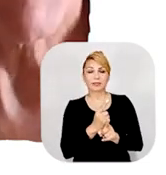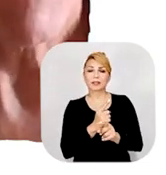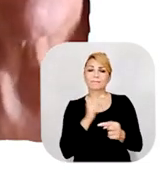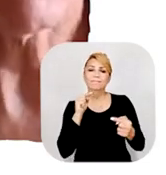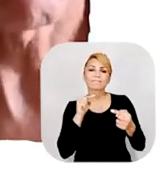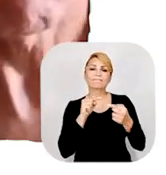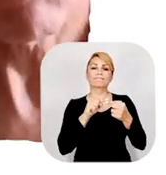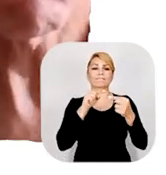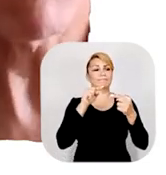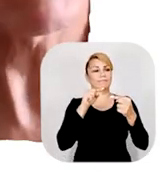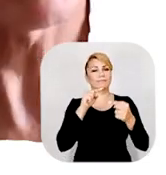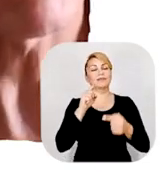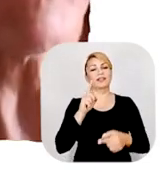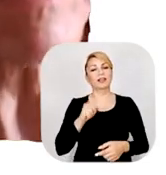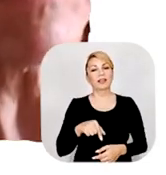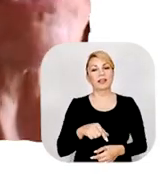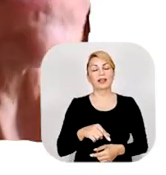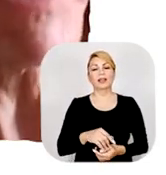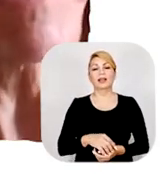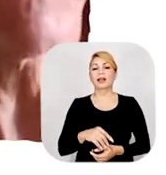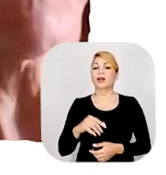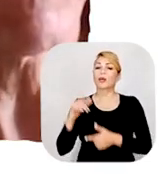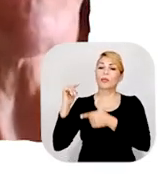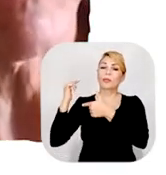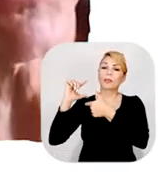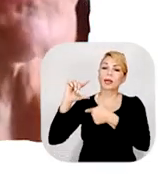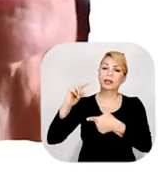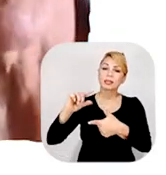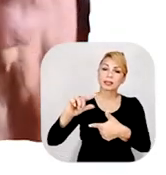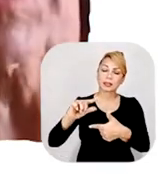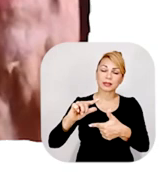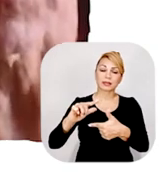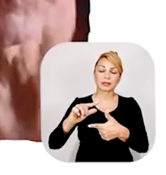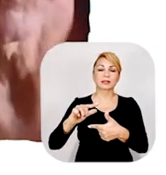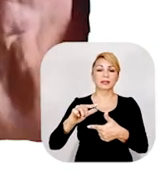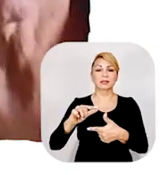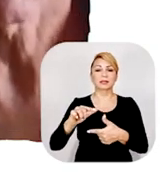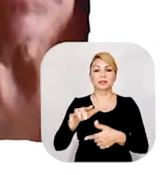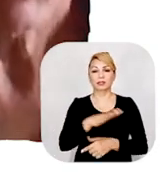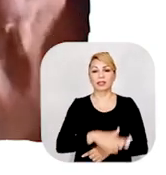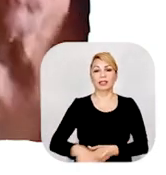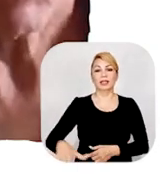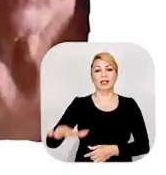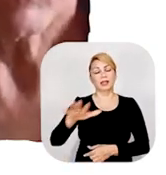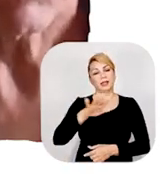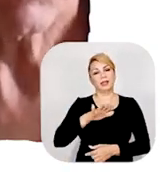similaridade. Era uma tradição, eram tradições regionais, com